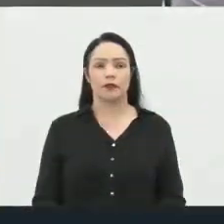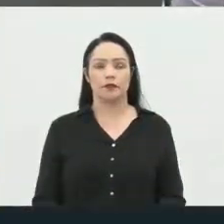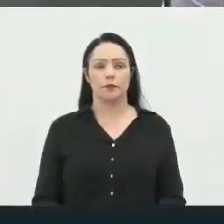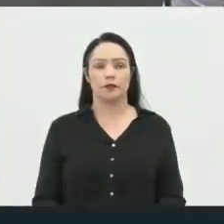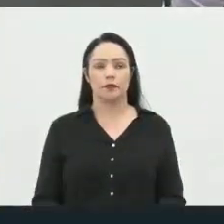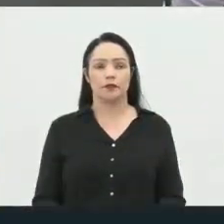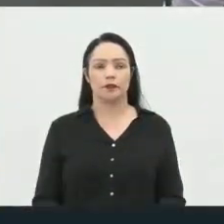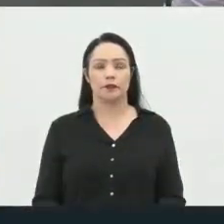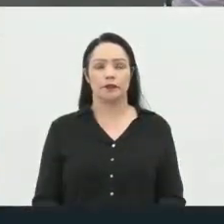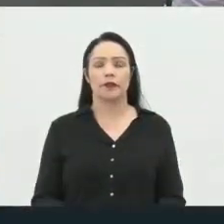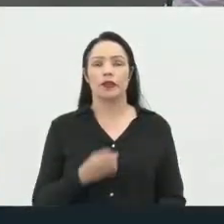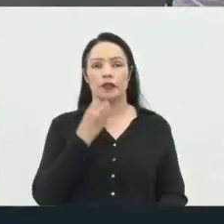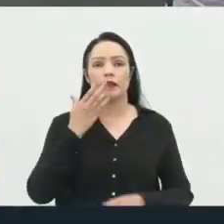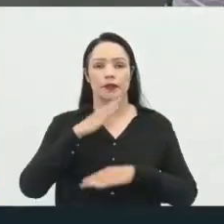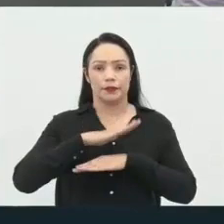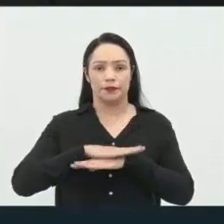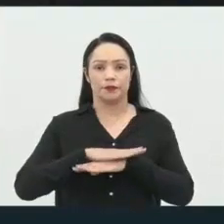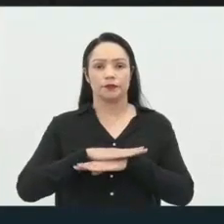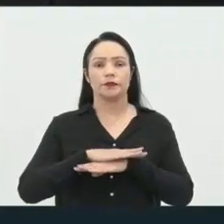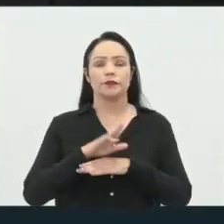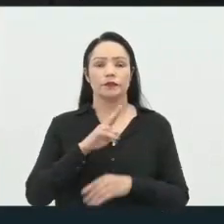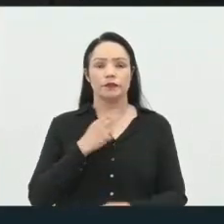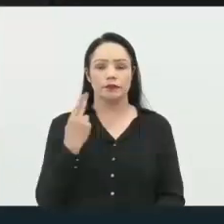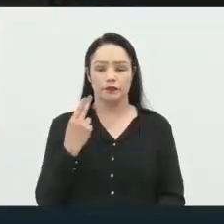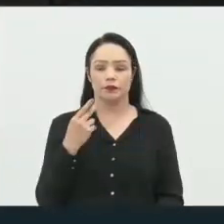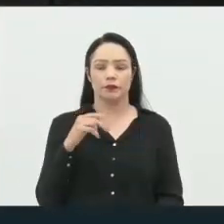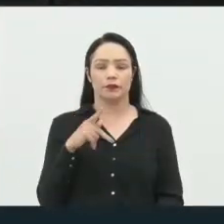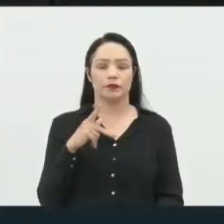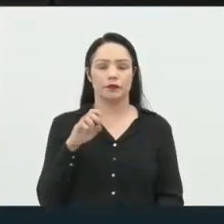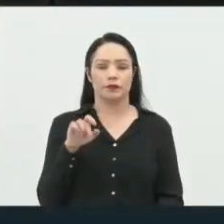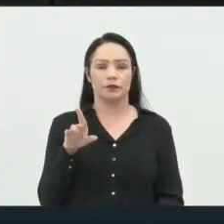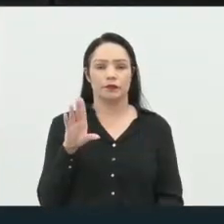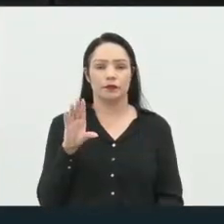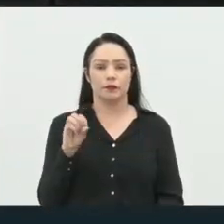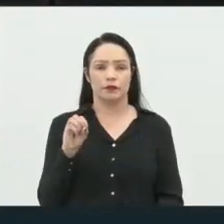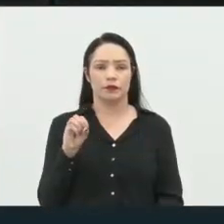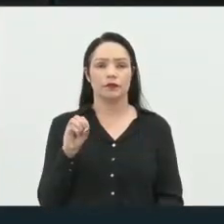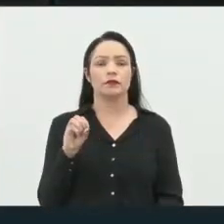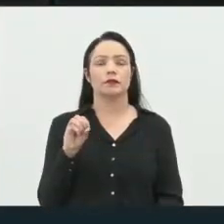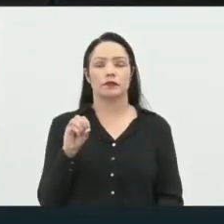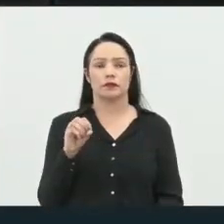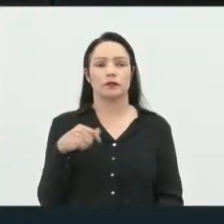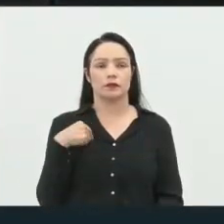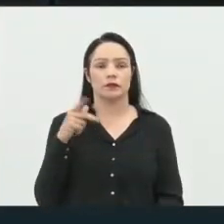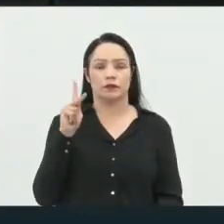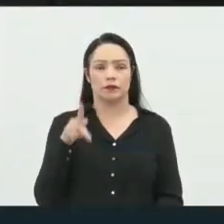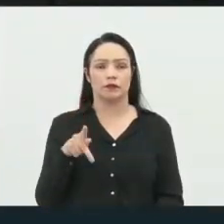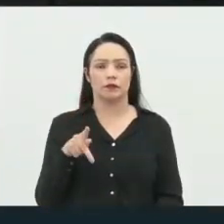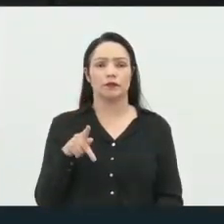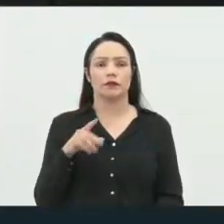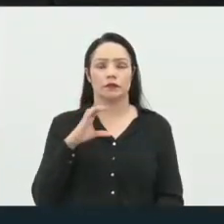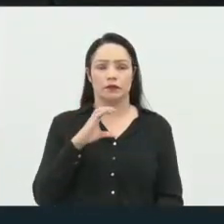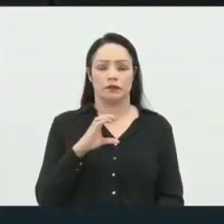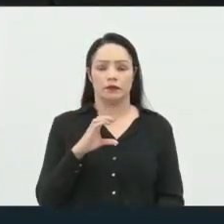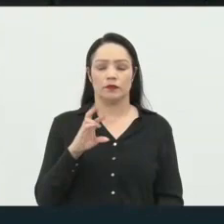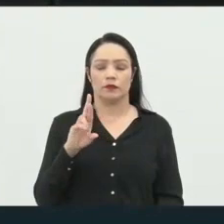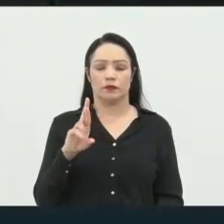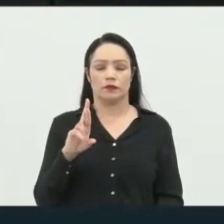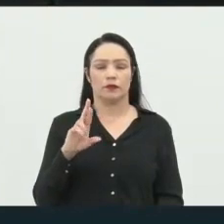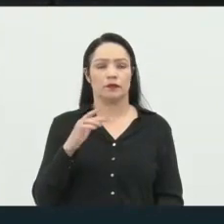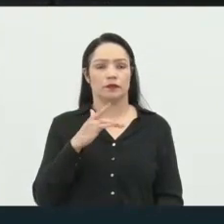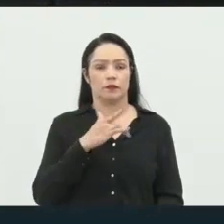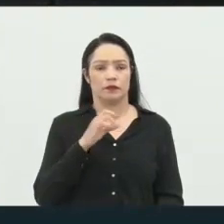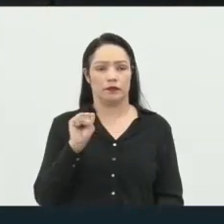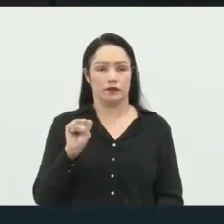Olá pessoal boa tarde meu nome é Pedro Gomes eu sou Presidente do Conselho Regional de Saúde de